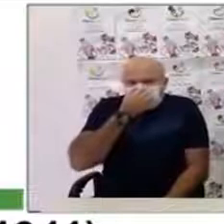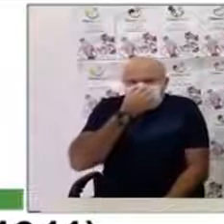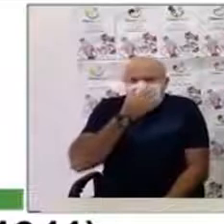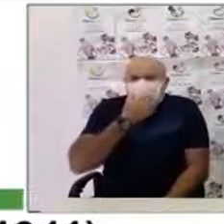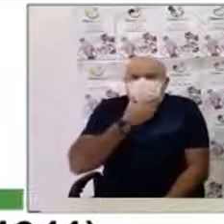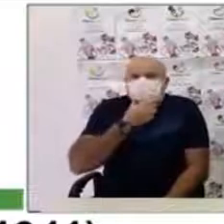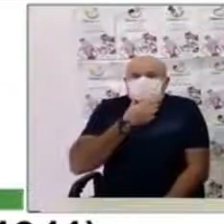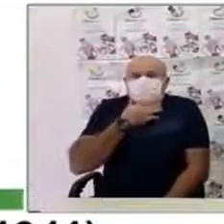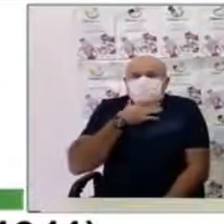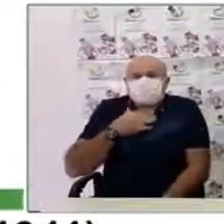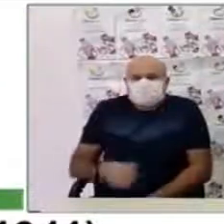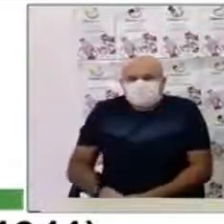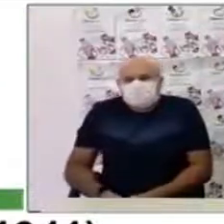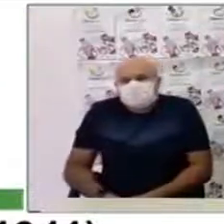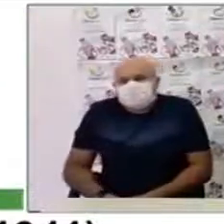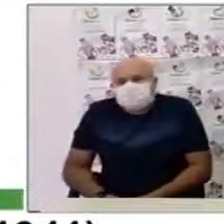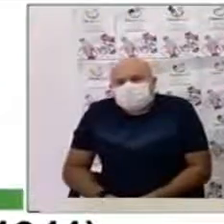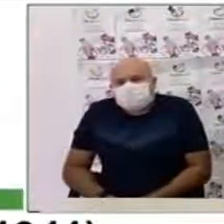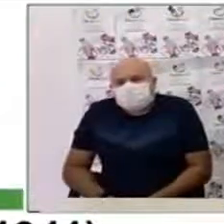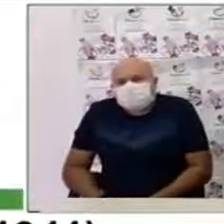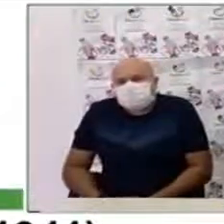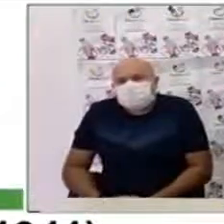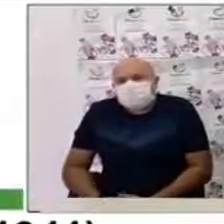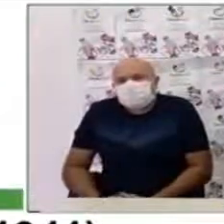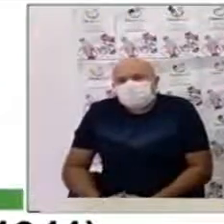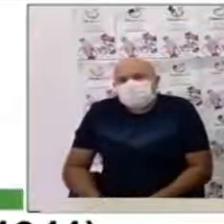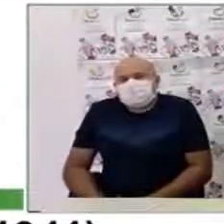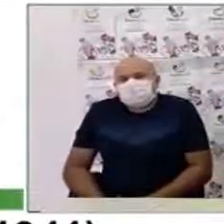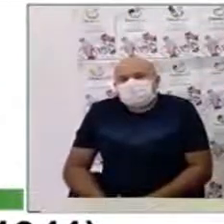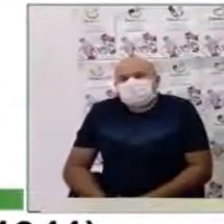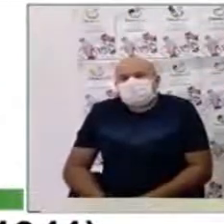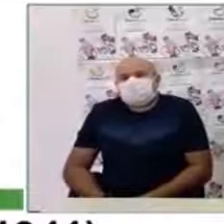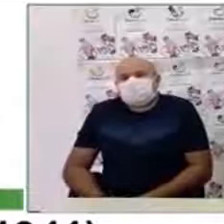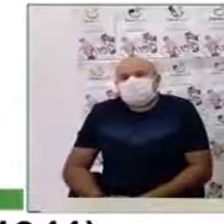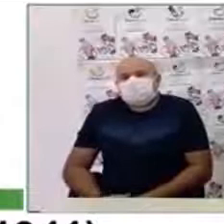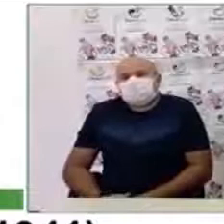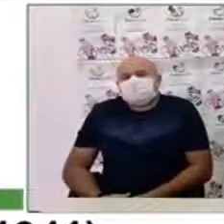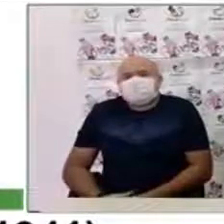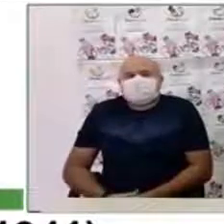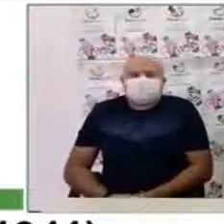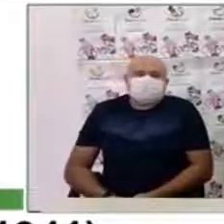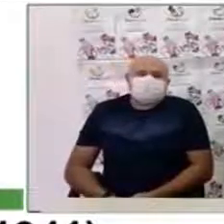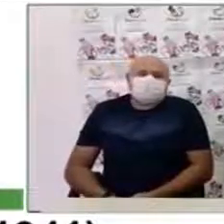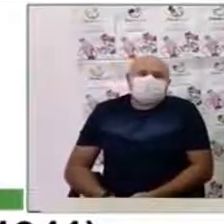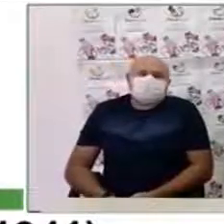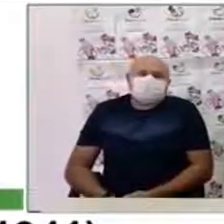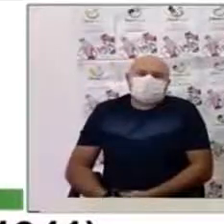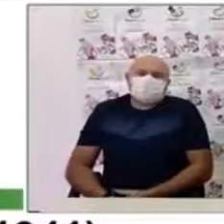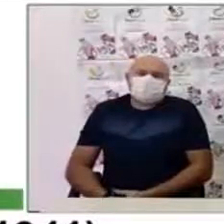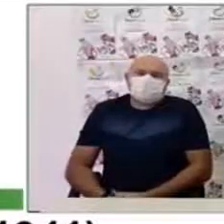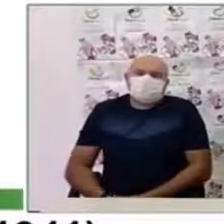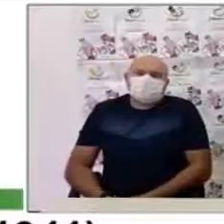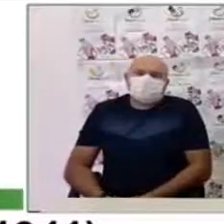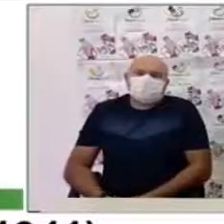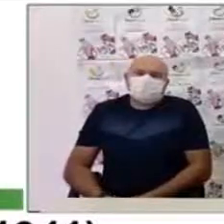de partículas alfas, quando chegou ao encontro da placa de ouro, aconteceu o quê? Pouco desvio,